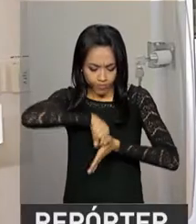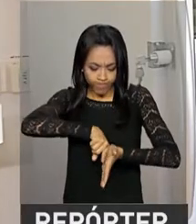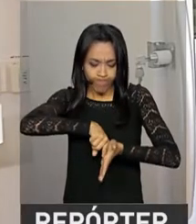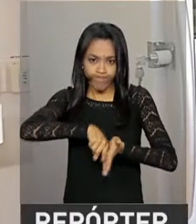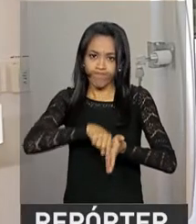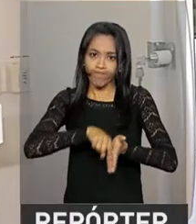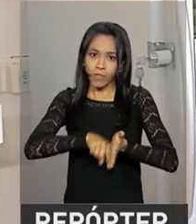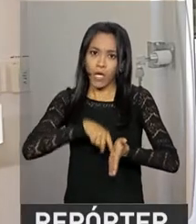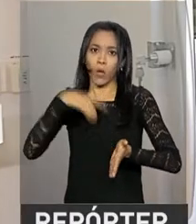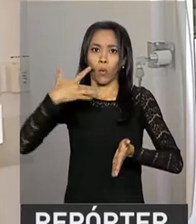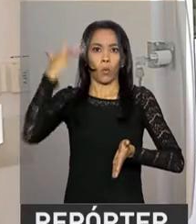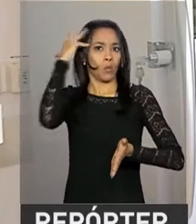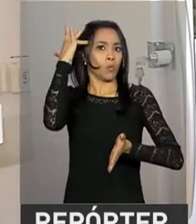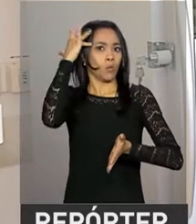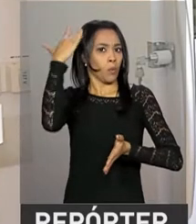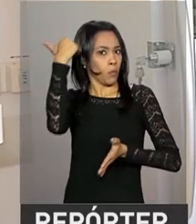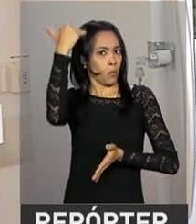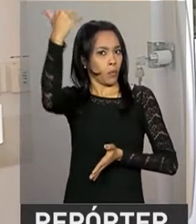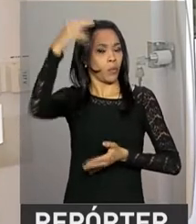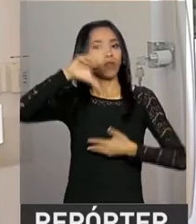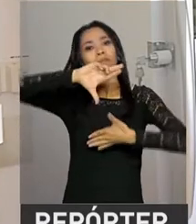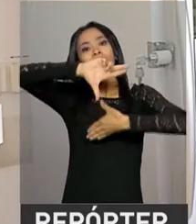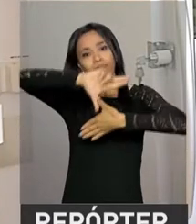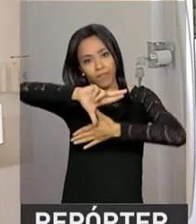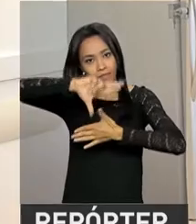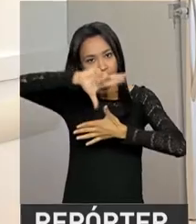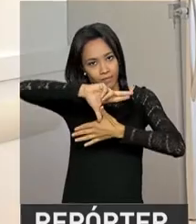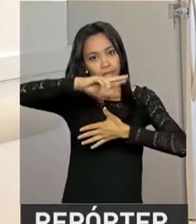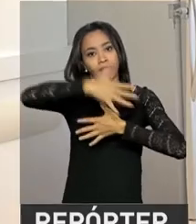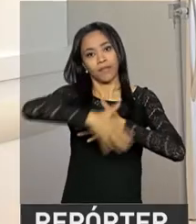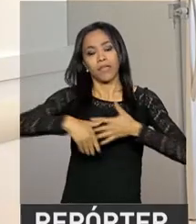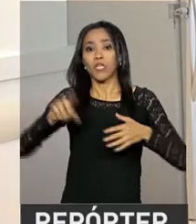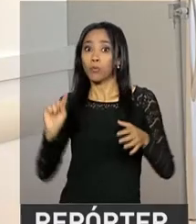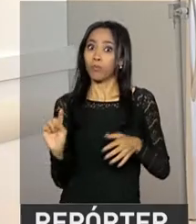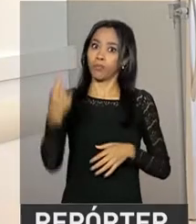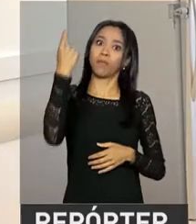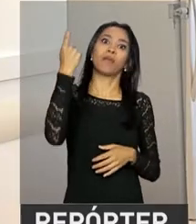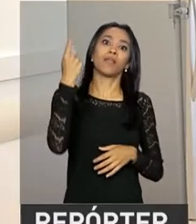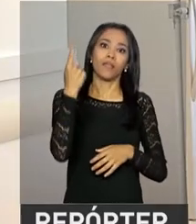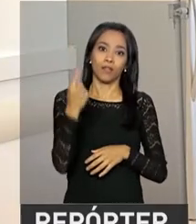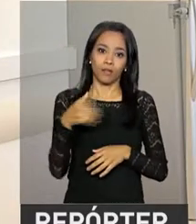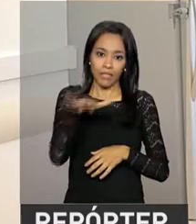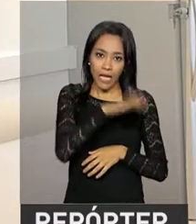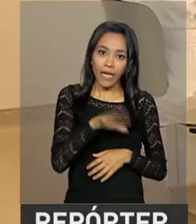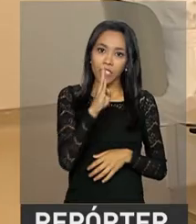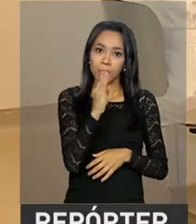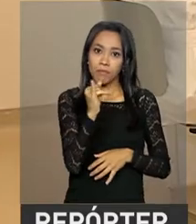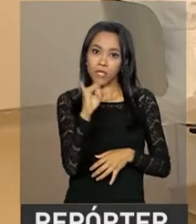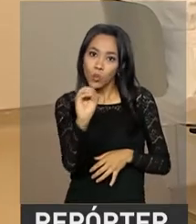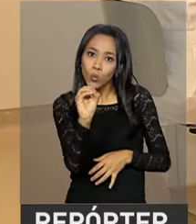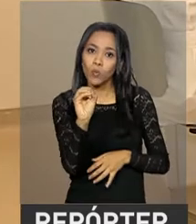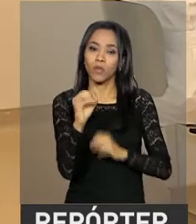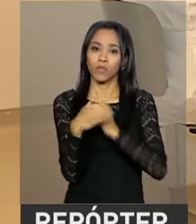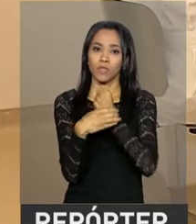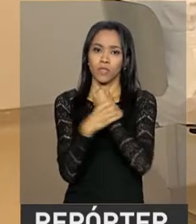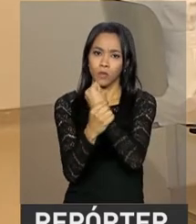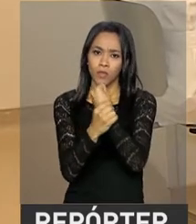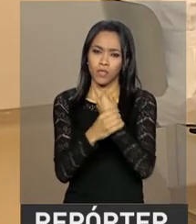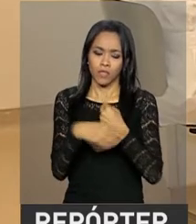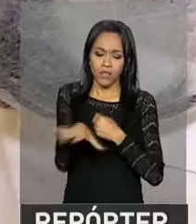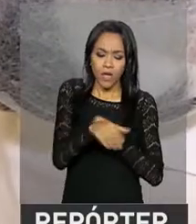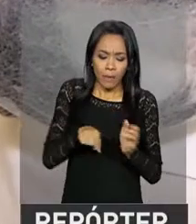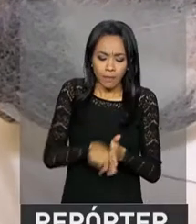é o mais moderno da américa latina eo primeiro de alto nível de biossegurança voltado para pesquisa